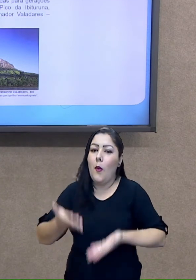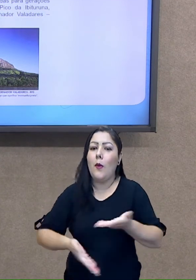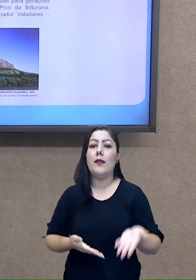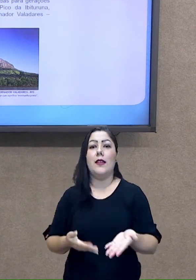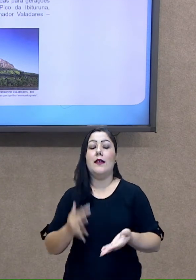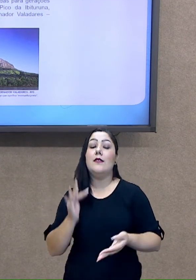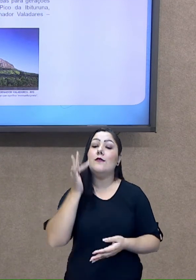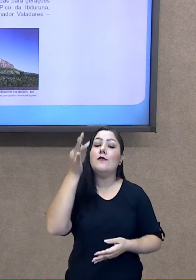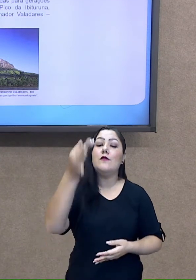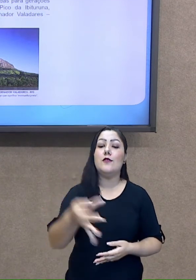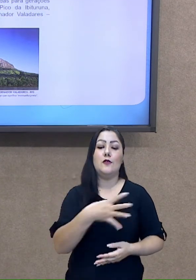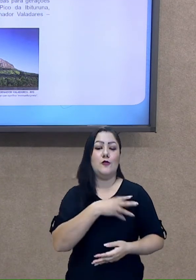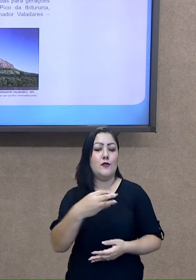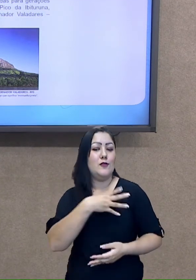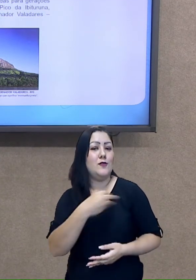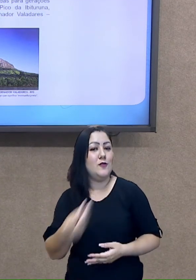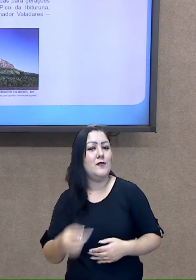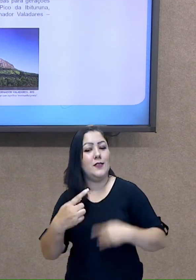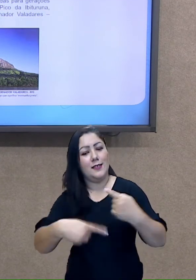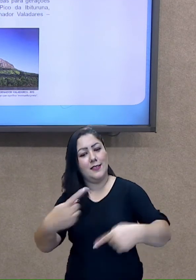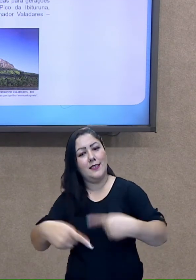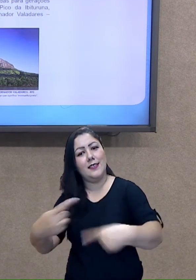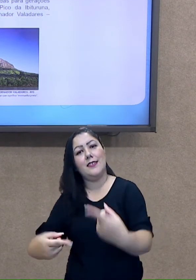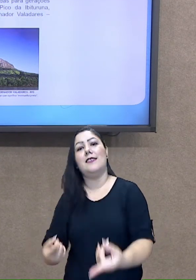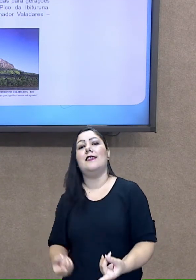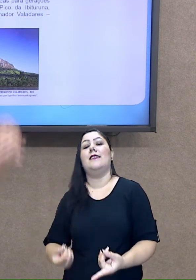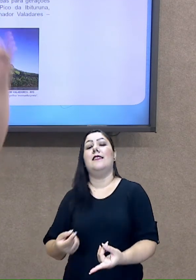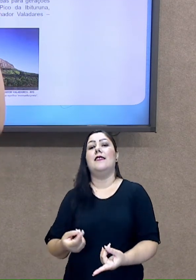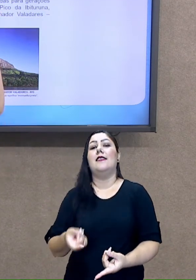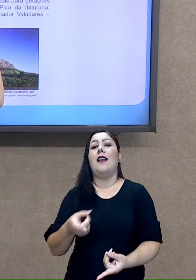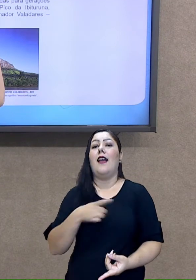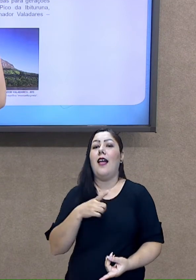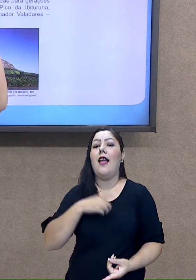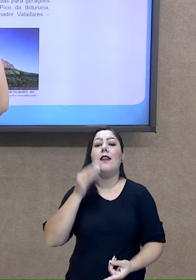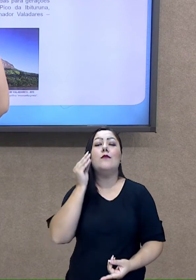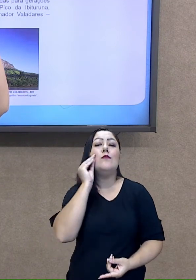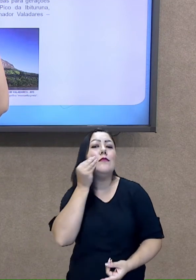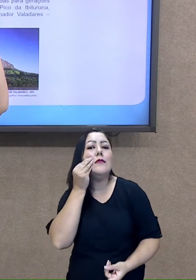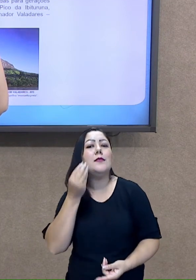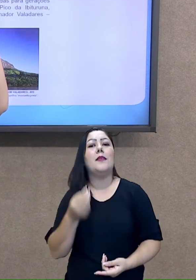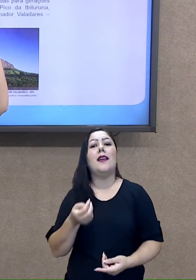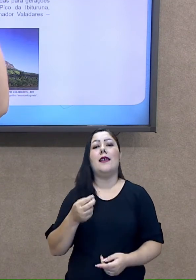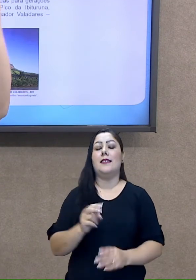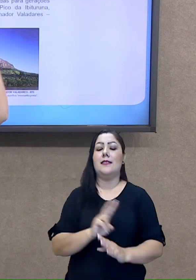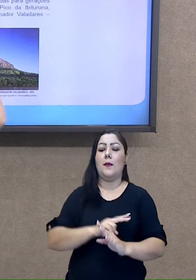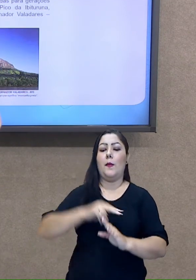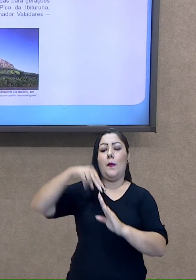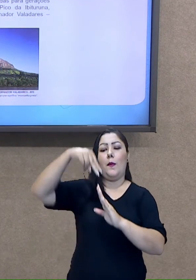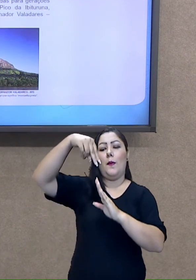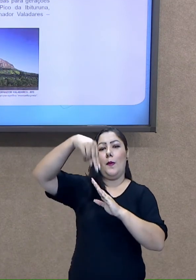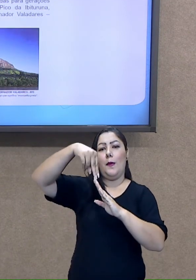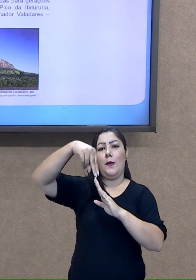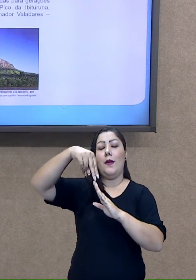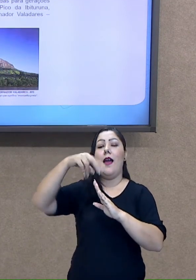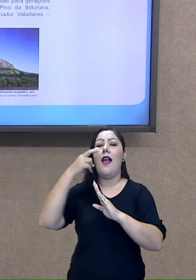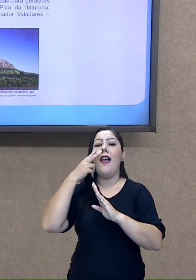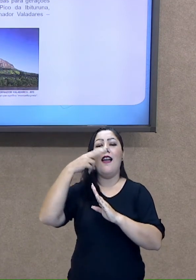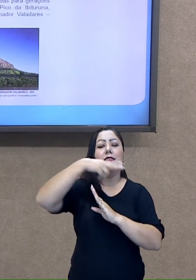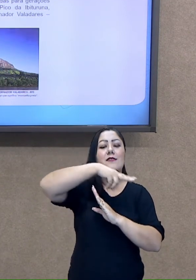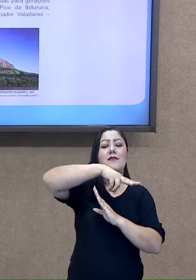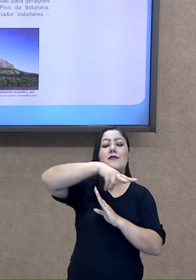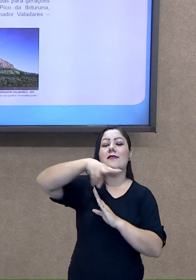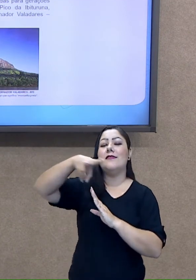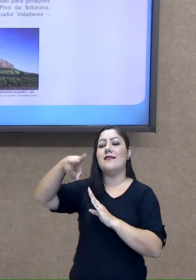mesma experiência que nós temos de ver a cidade lá do alto, sentir um clima